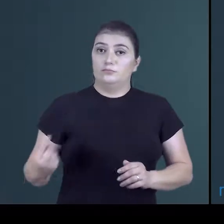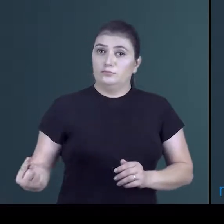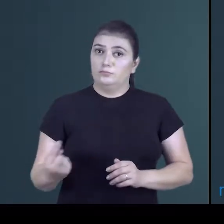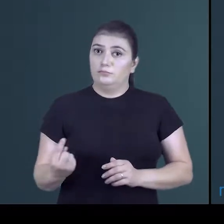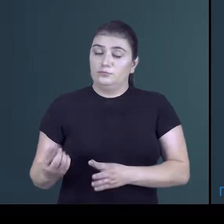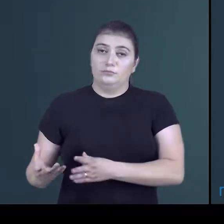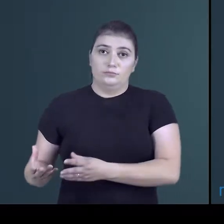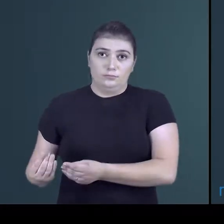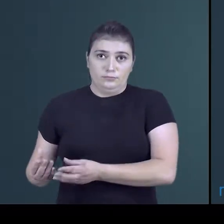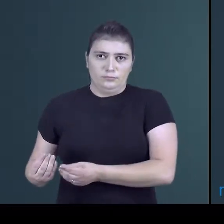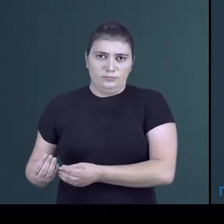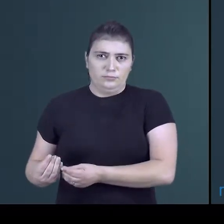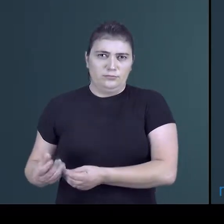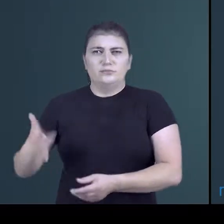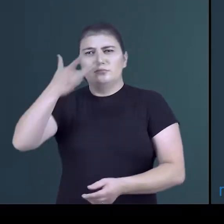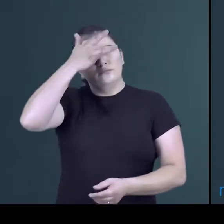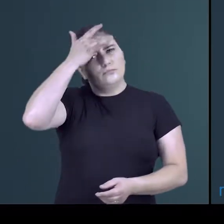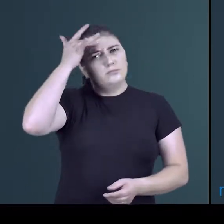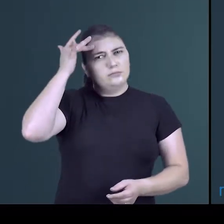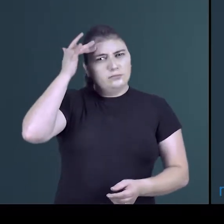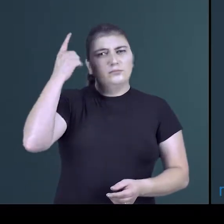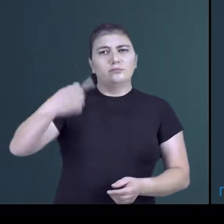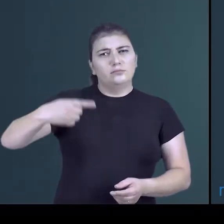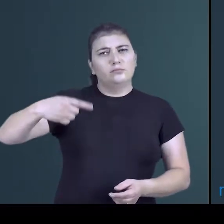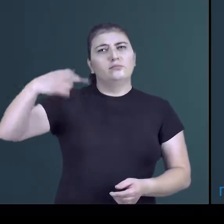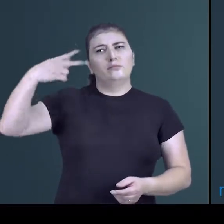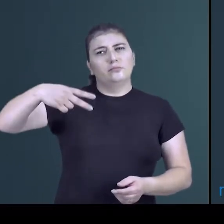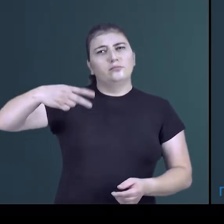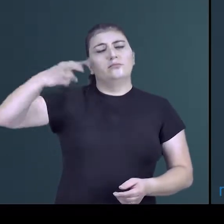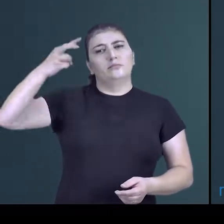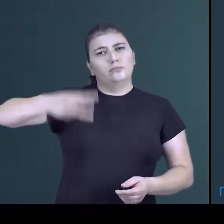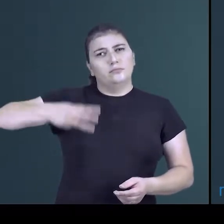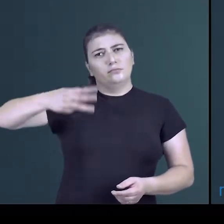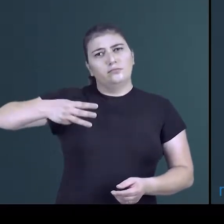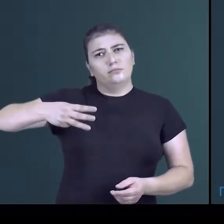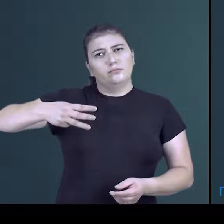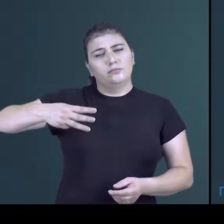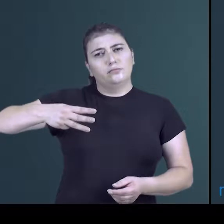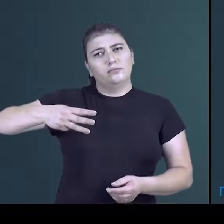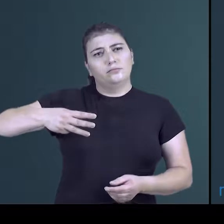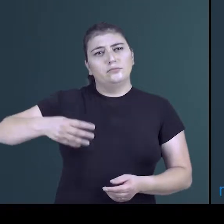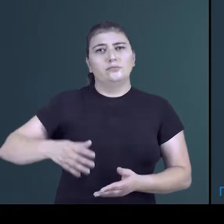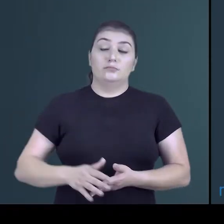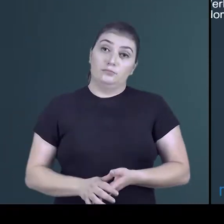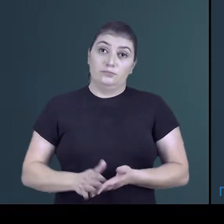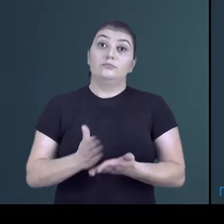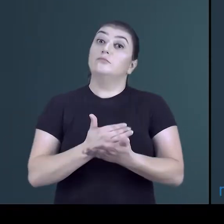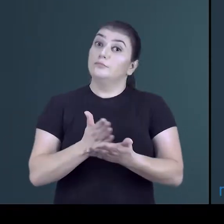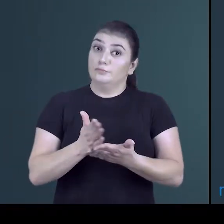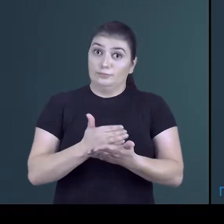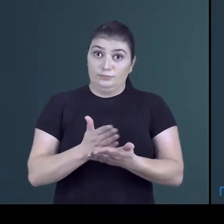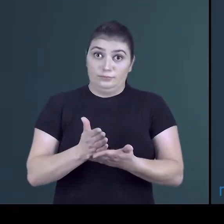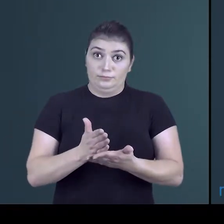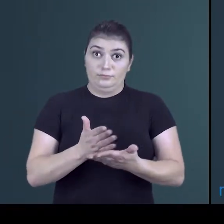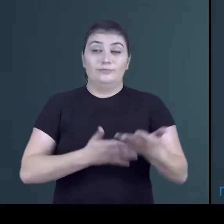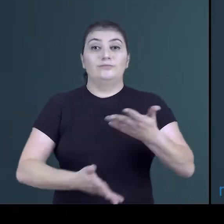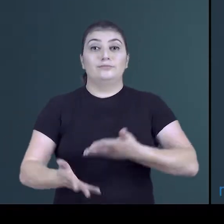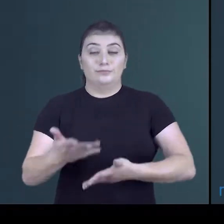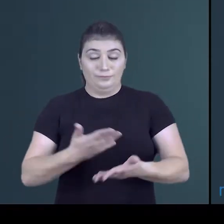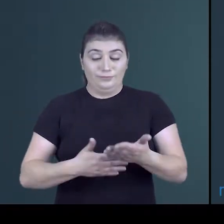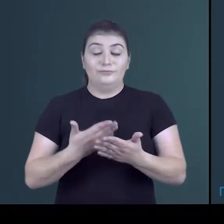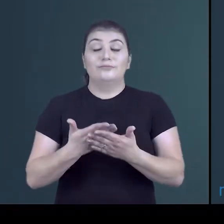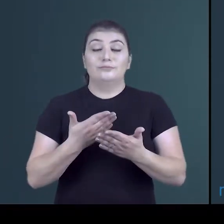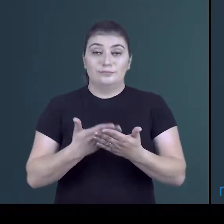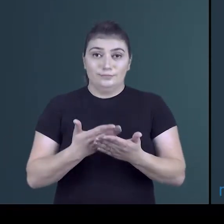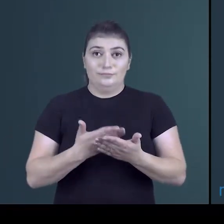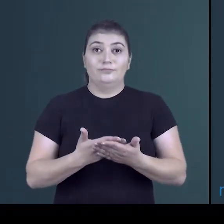número, singular e plural, e em pessoa, primeira, segunda e terceira. Dividimos a relação,